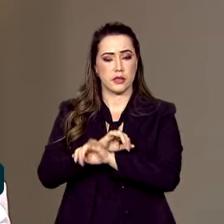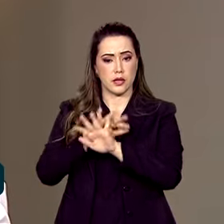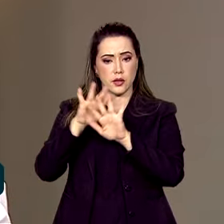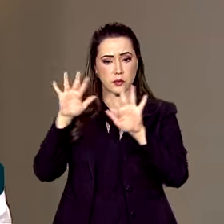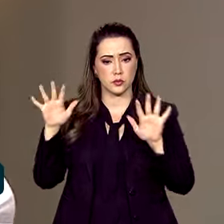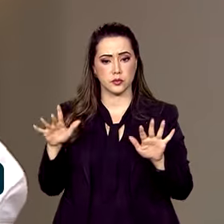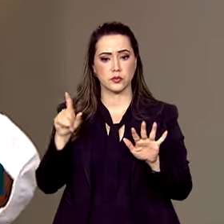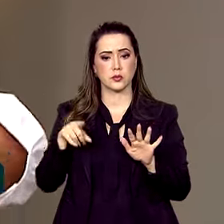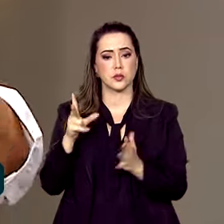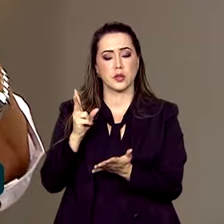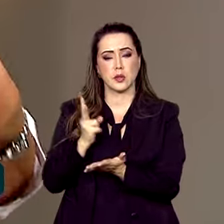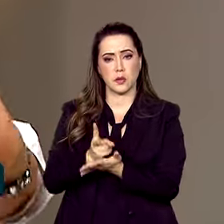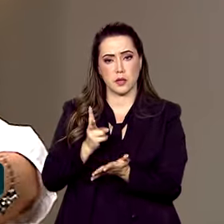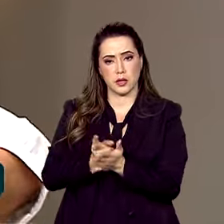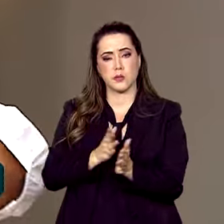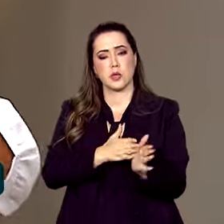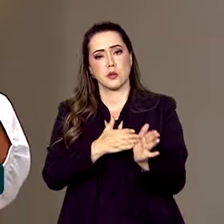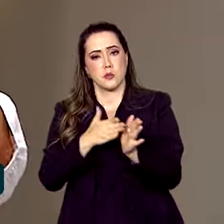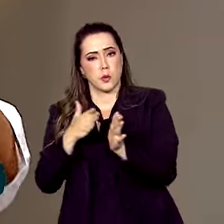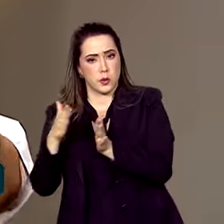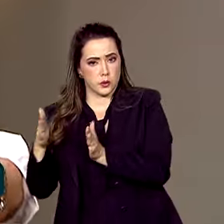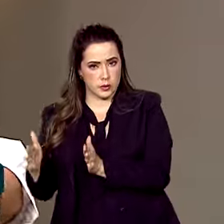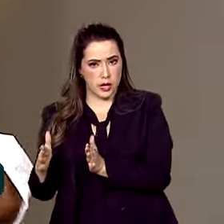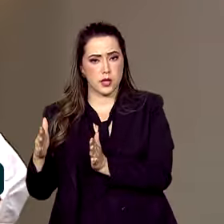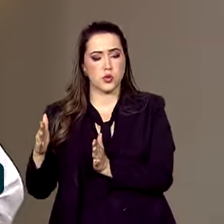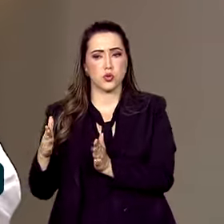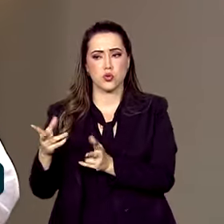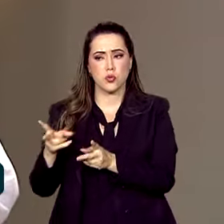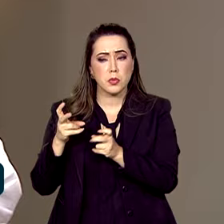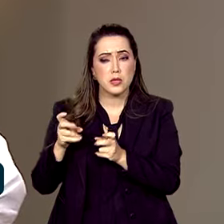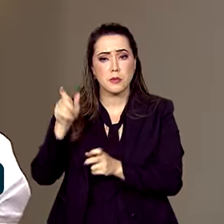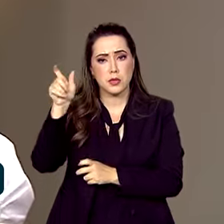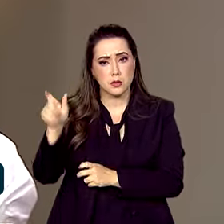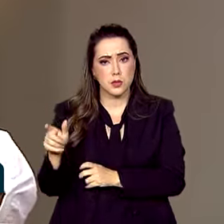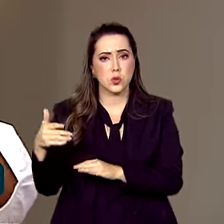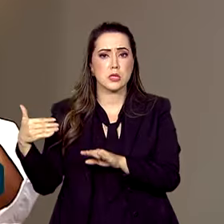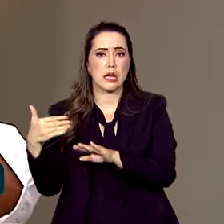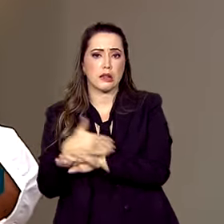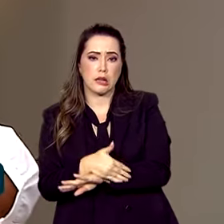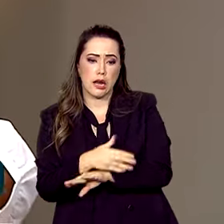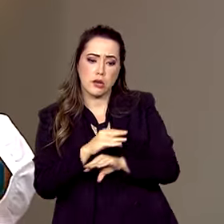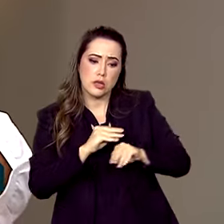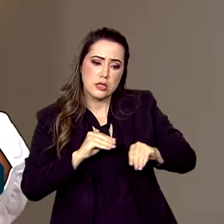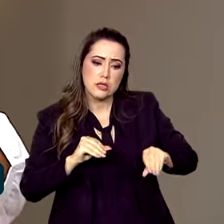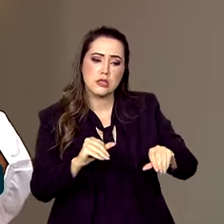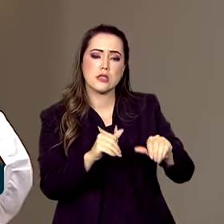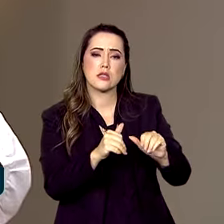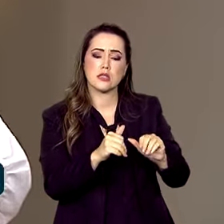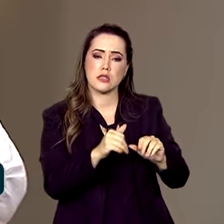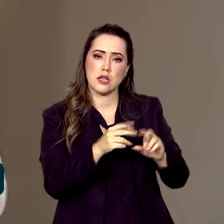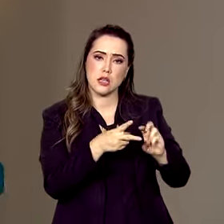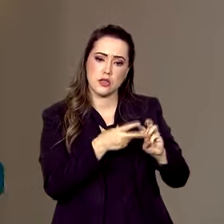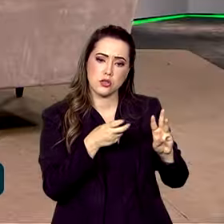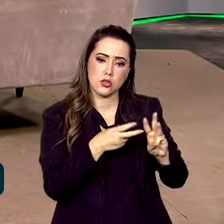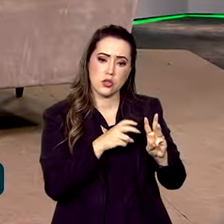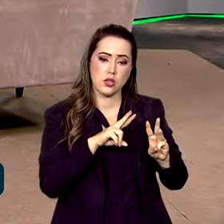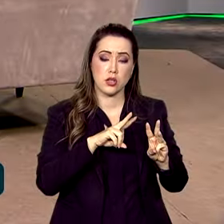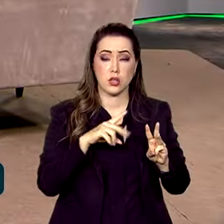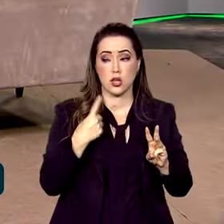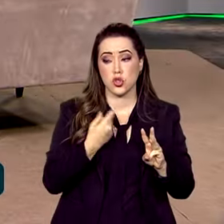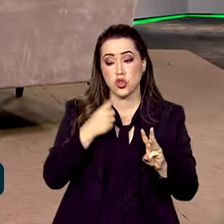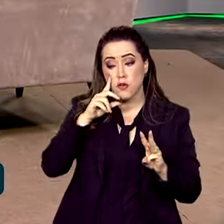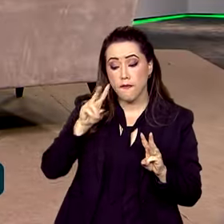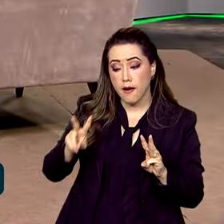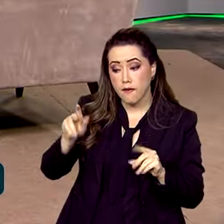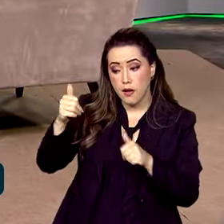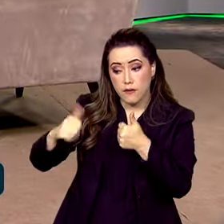claro que, mesmo nesse processo de identificação dos invasores, nos quais nós vamos avaliar se eles